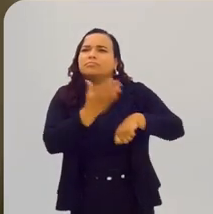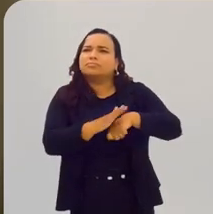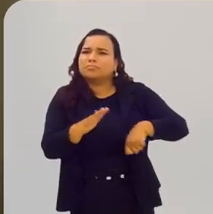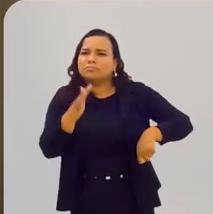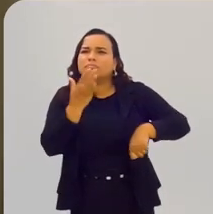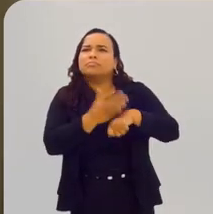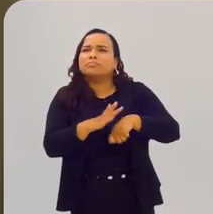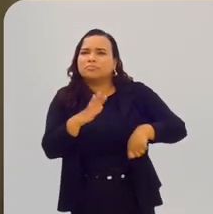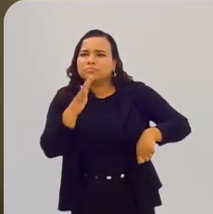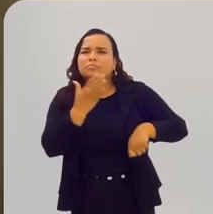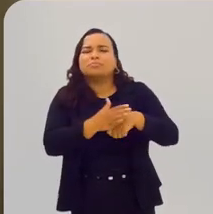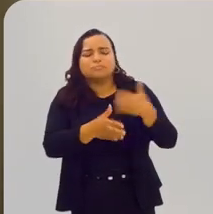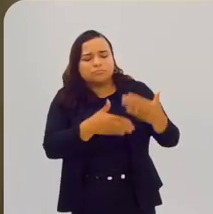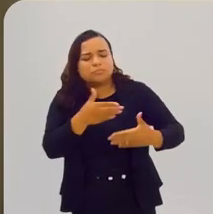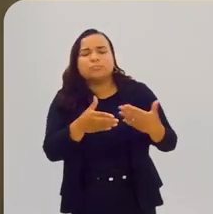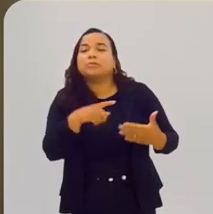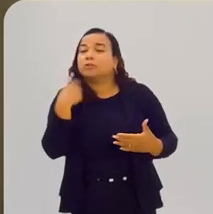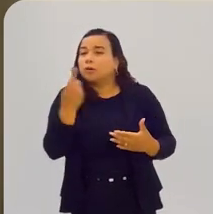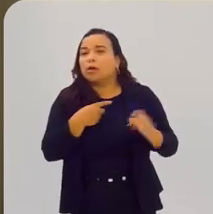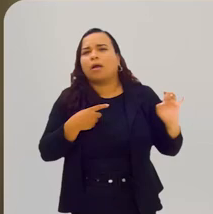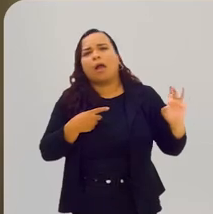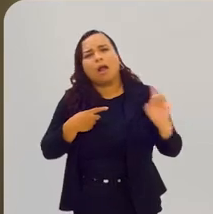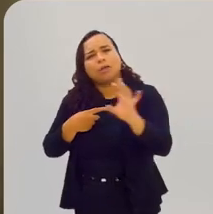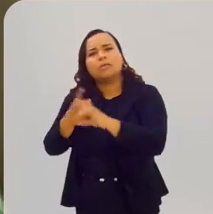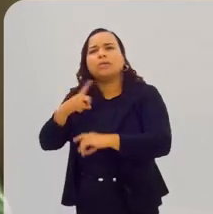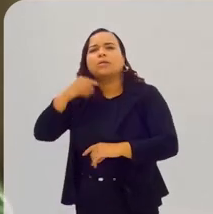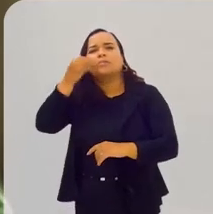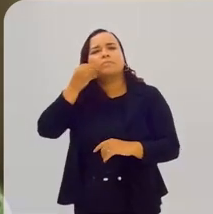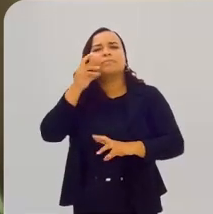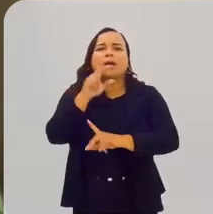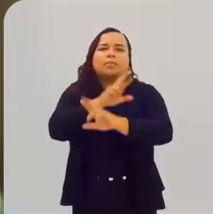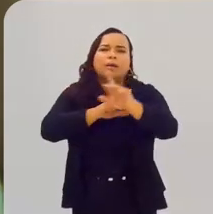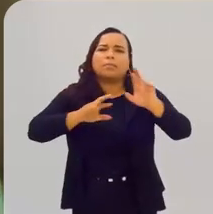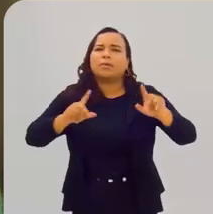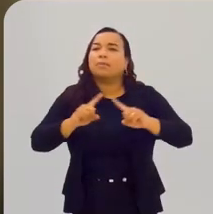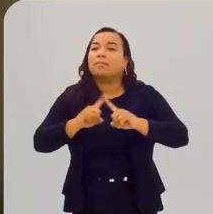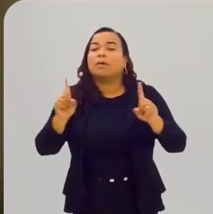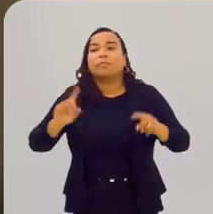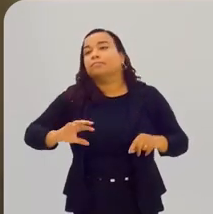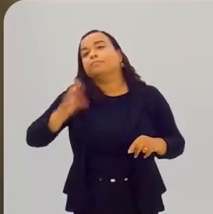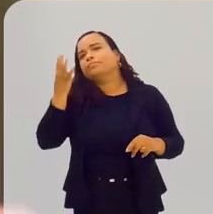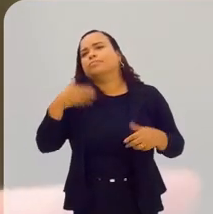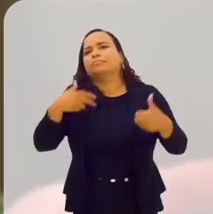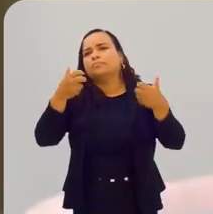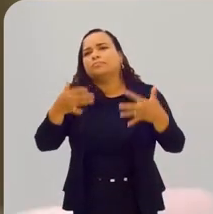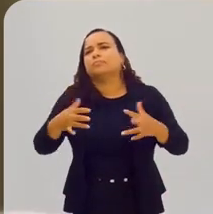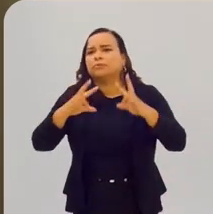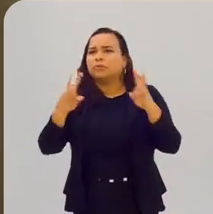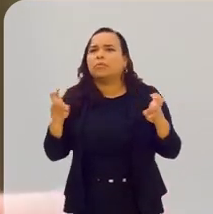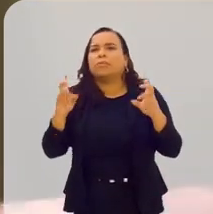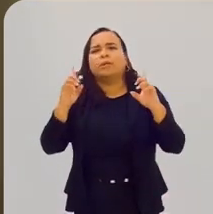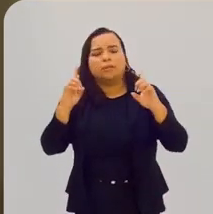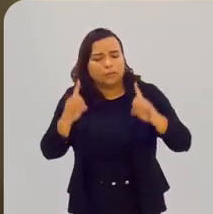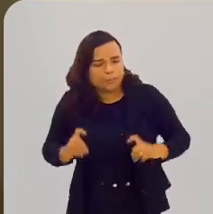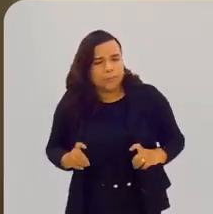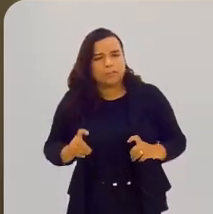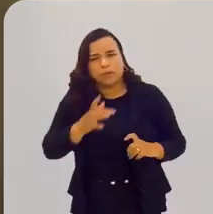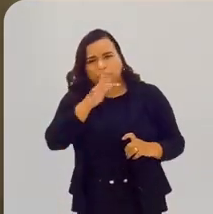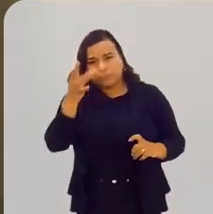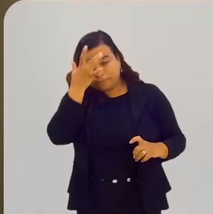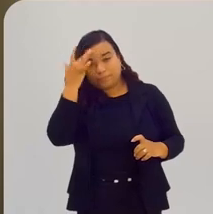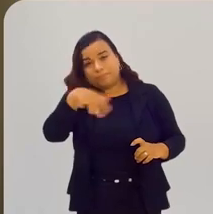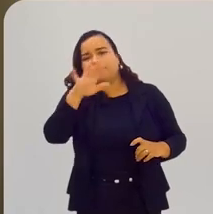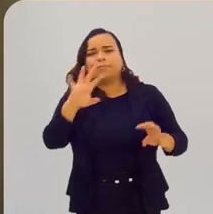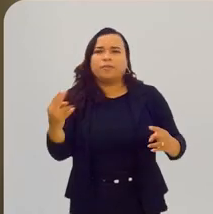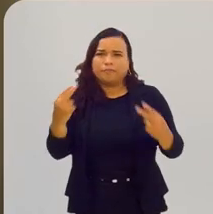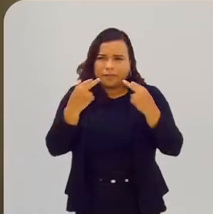é que passou por algumas né Mas de repente eu tô falando Alguém tem a depressão que tá ouvindo